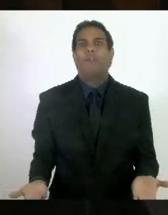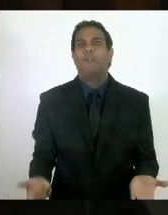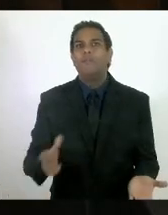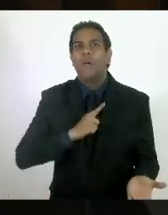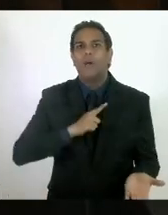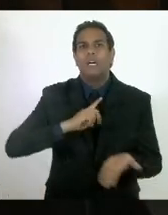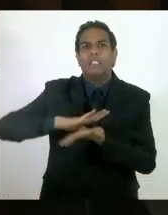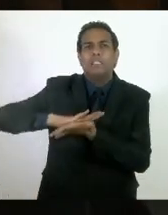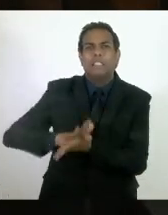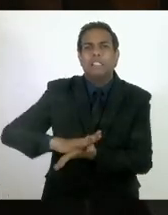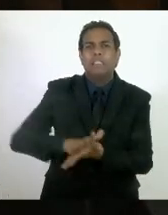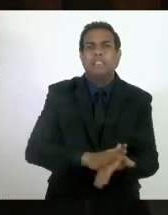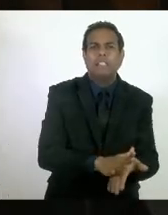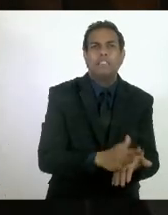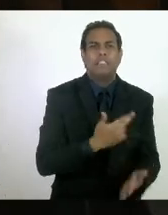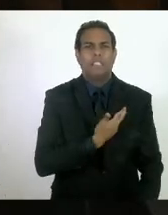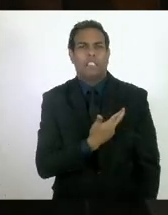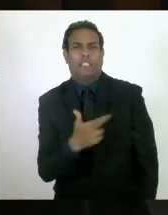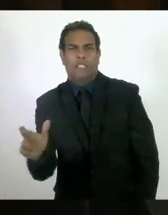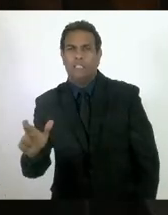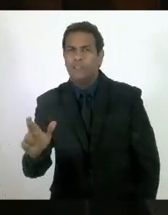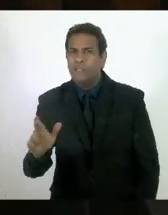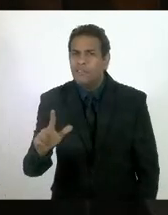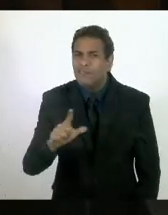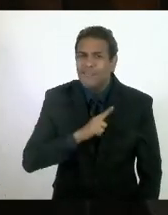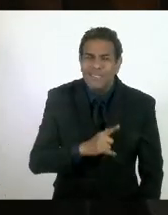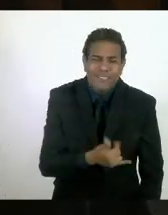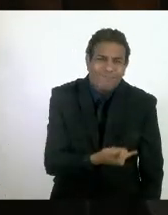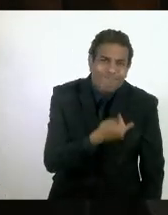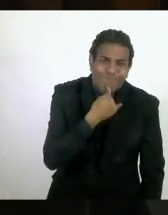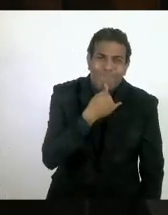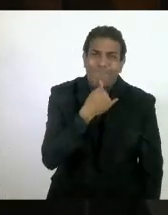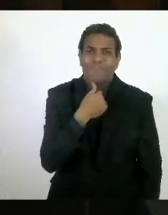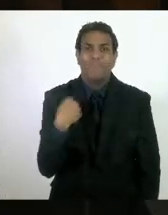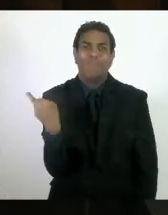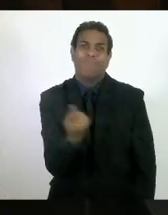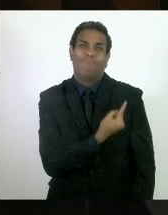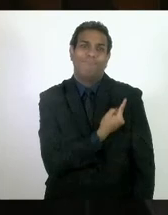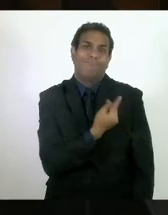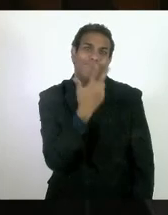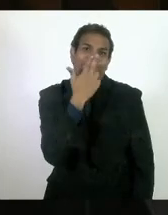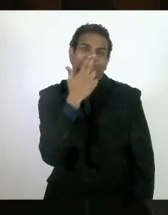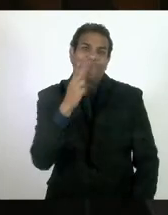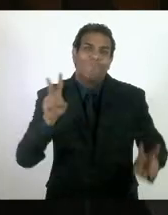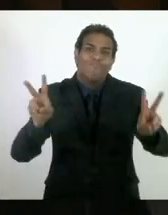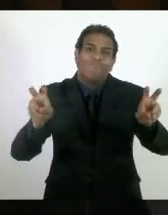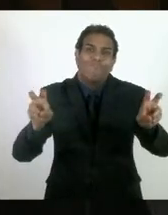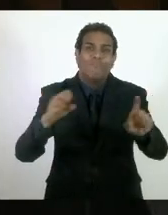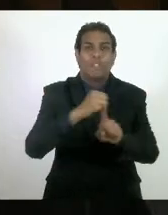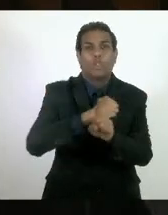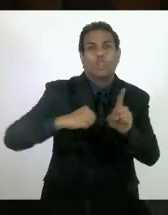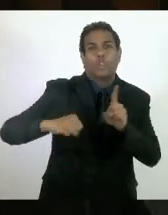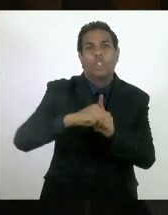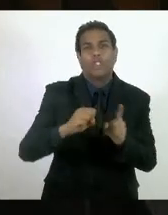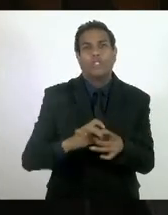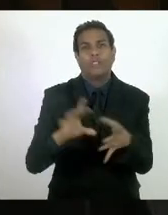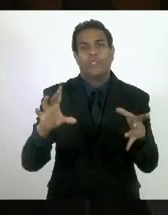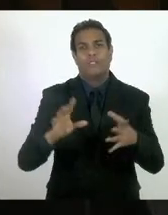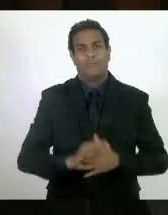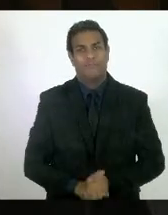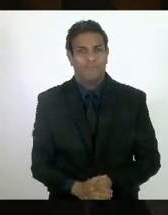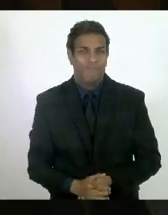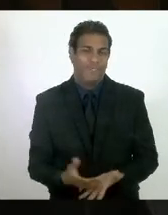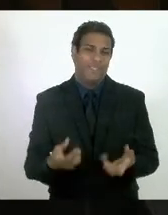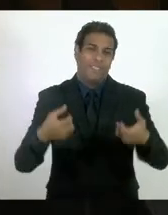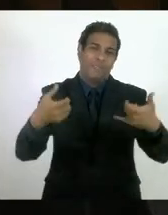exemplo dos péssimos exemplos que você possa dar dentro do que a gente chama de sociedade democrática eu não vou falar